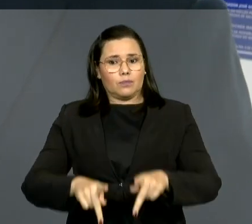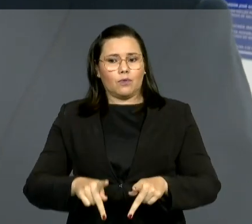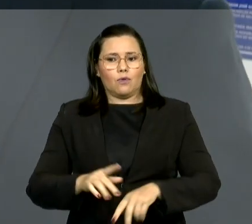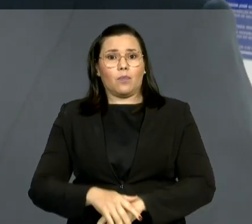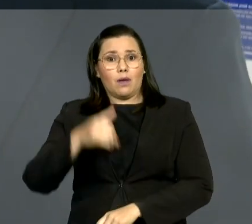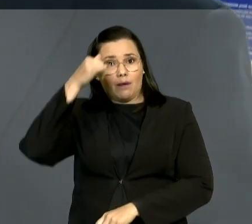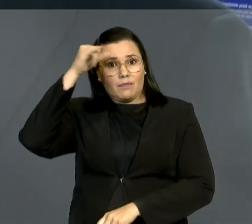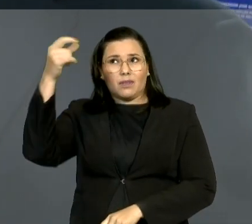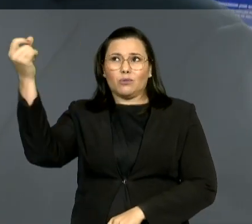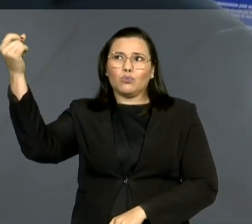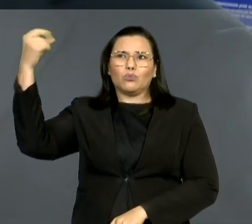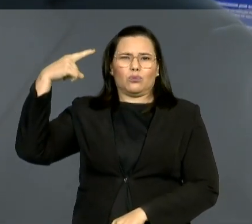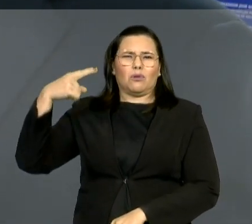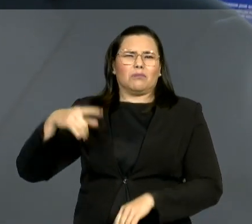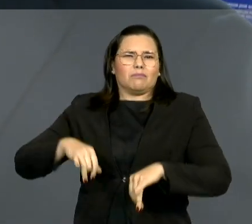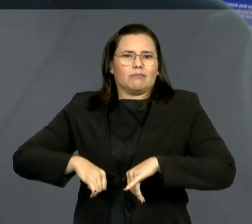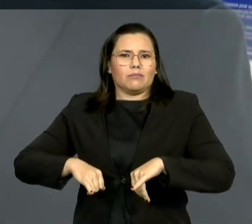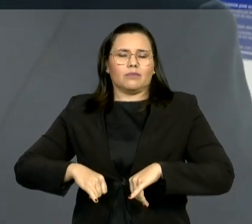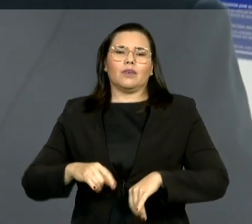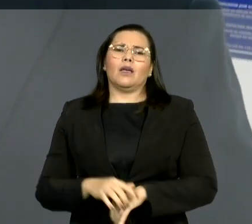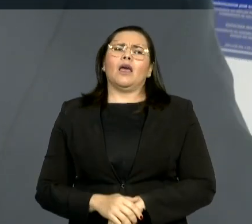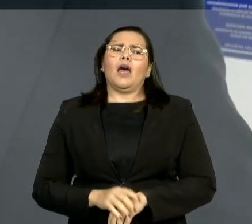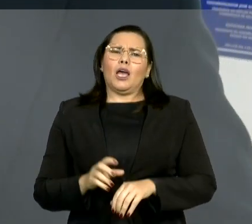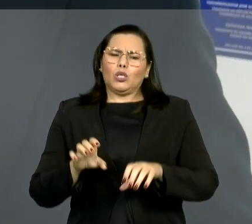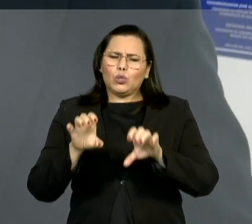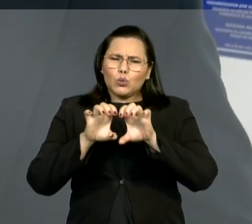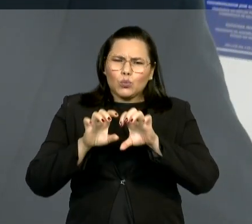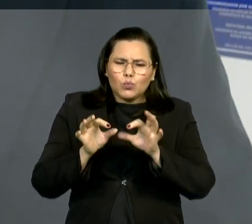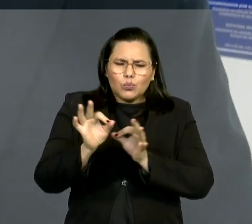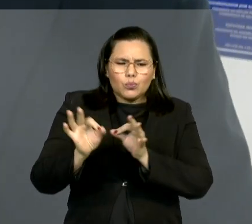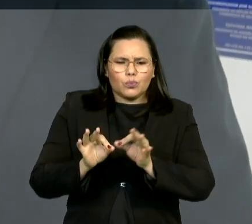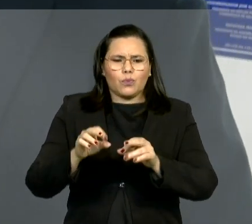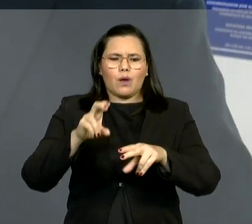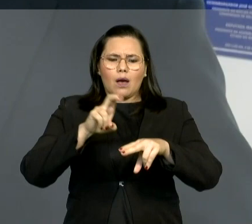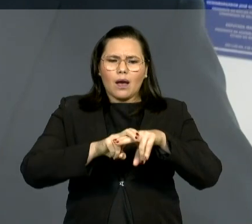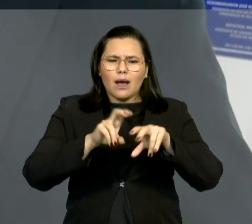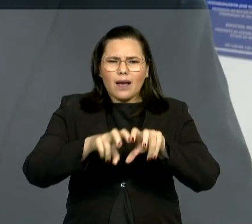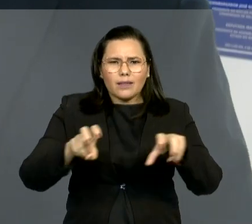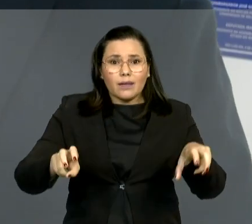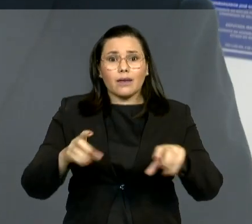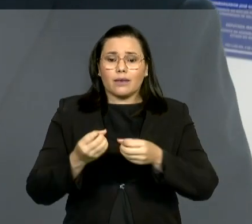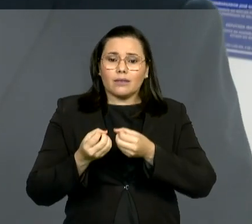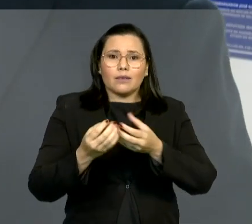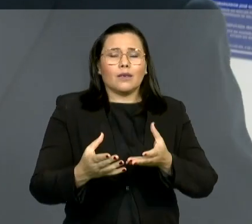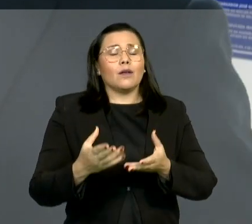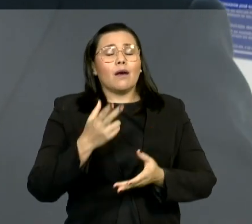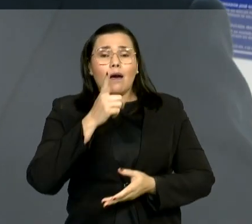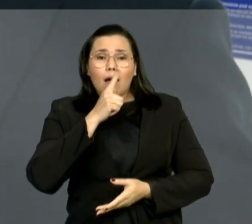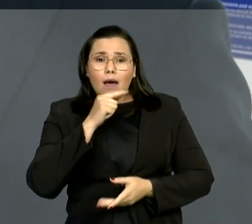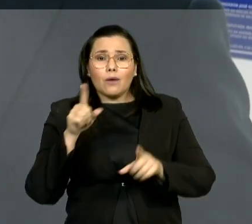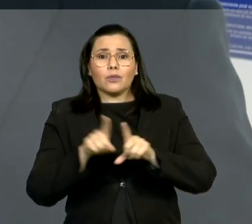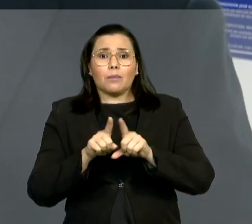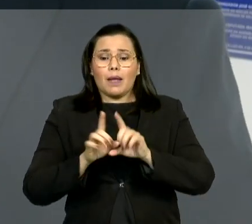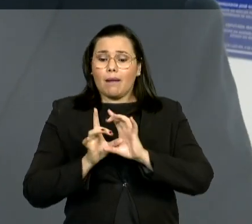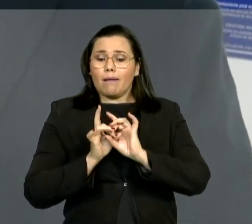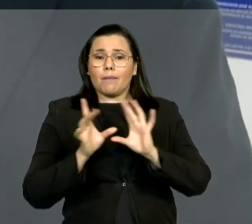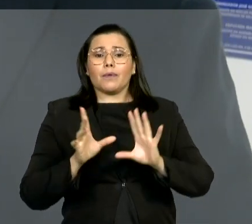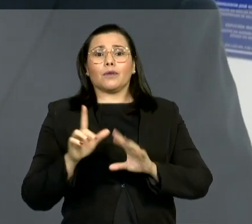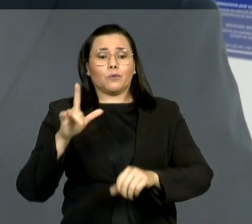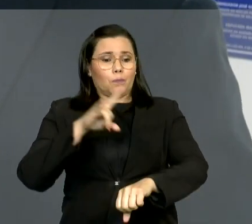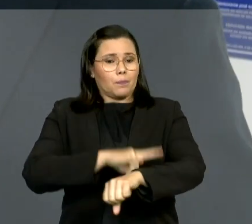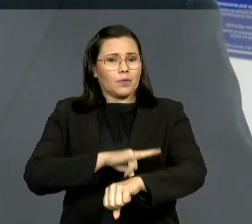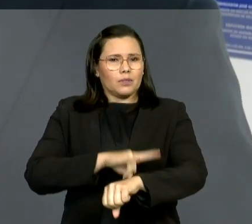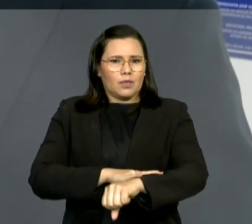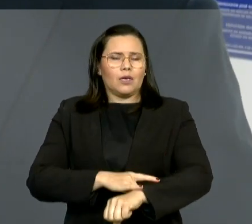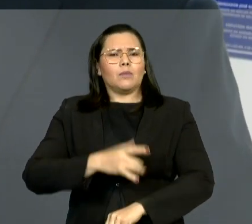sol, tomando uma estrutura de cadeiras, tendo água, o banheiro. Então, um local confortável, né, para